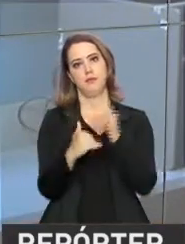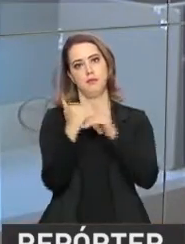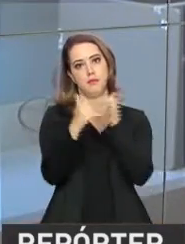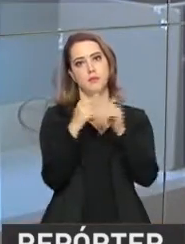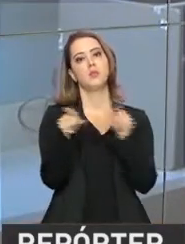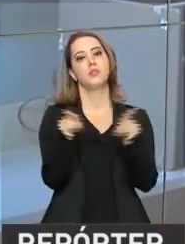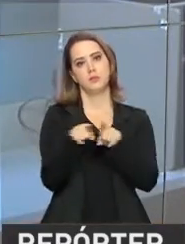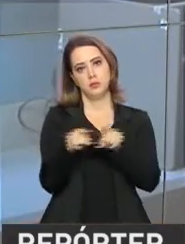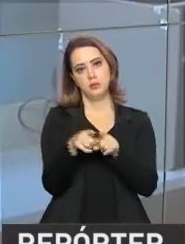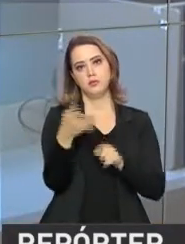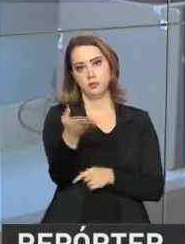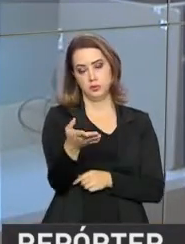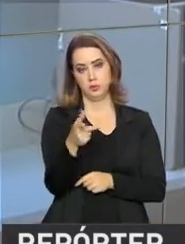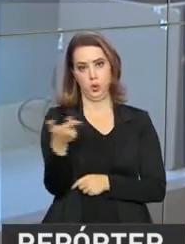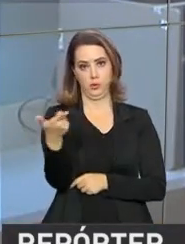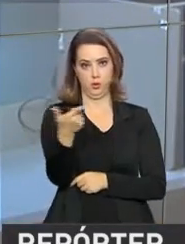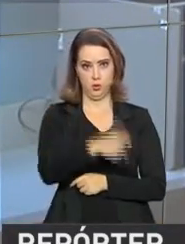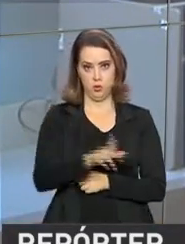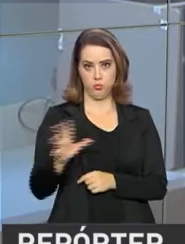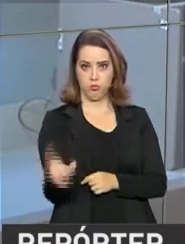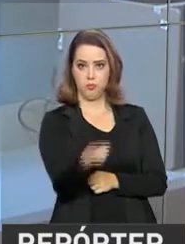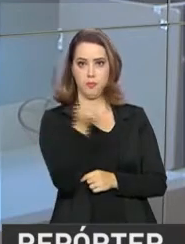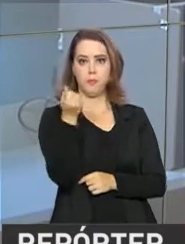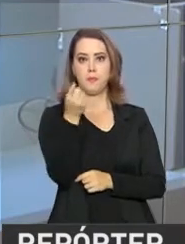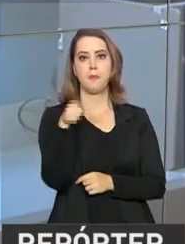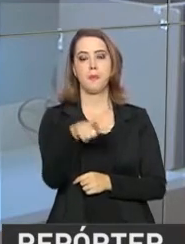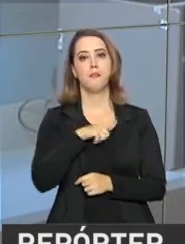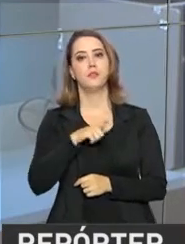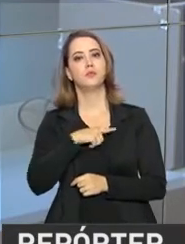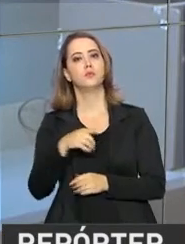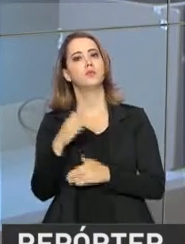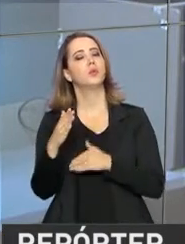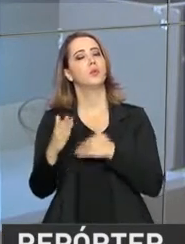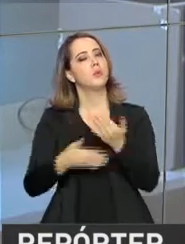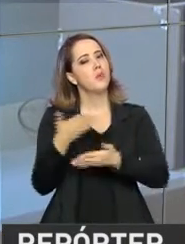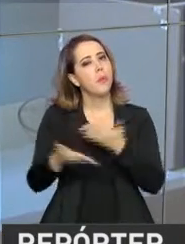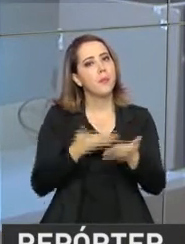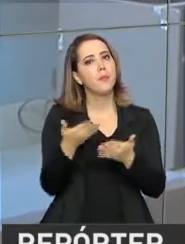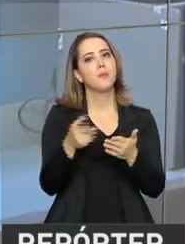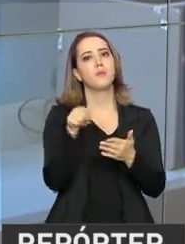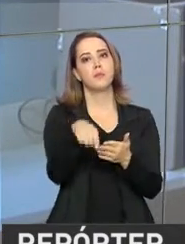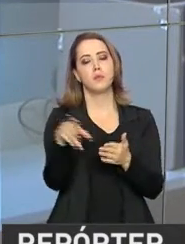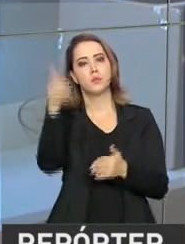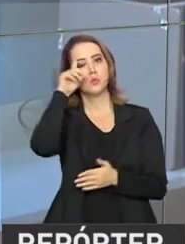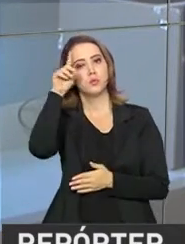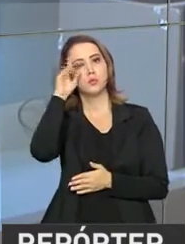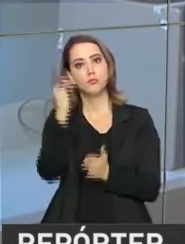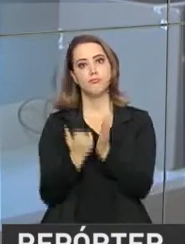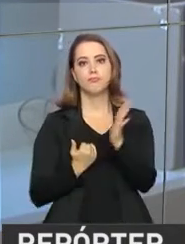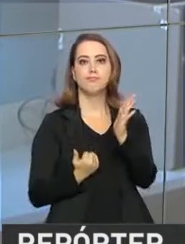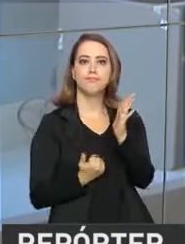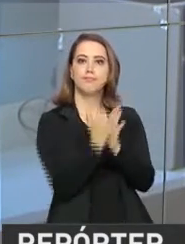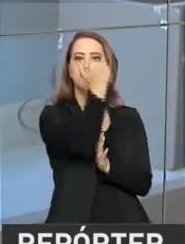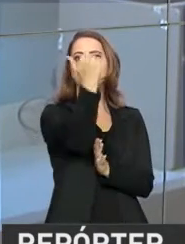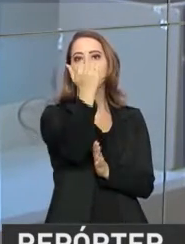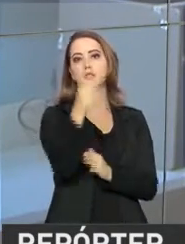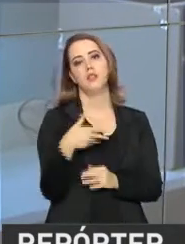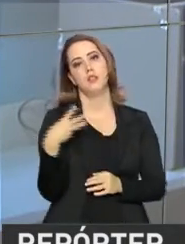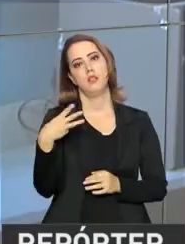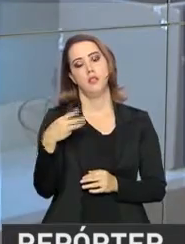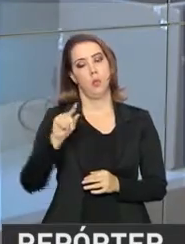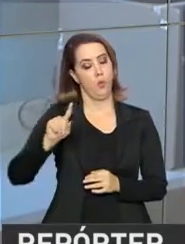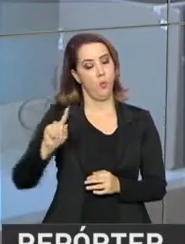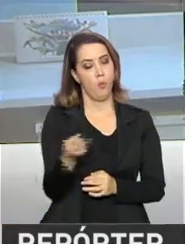outro recorde alcançado foi a produção diária de petróleo que no último dia 30 de junho o ultrapassou um milhão de